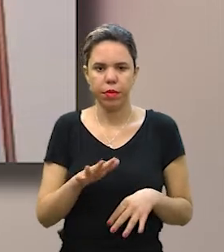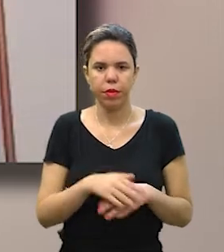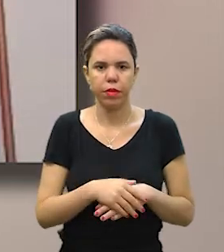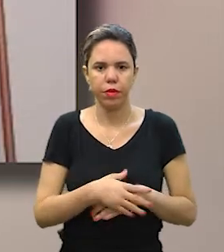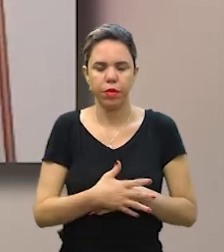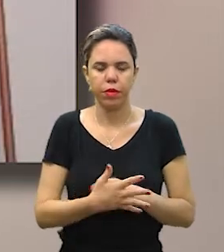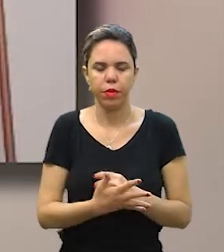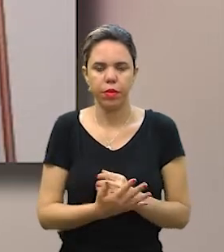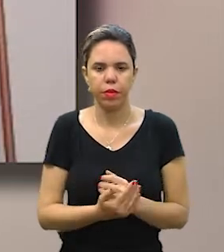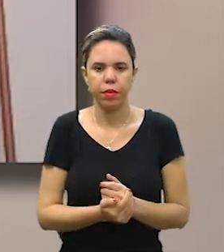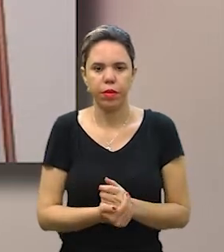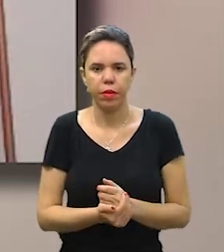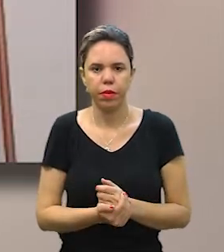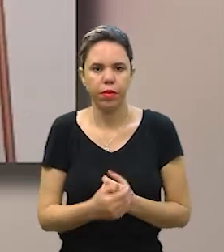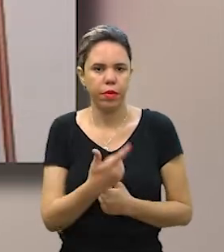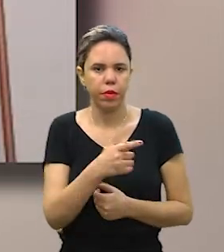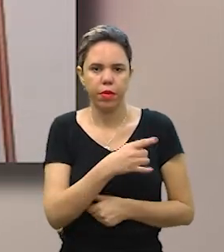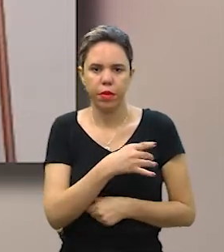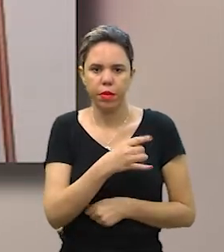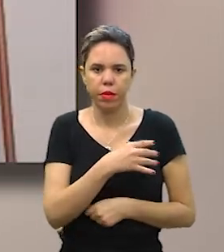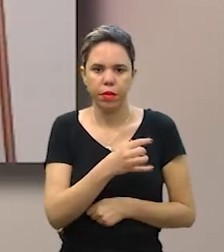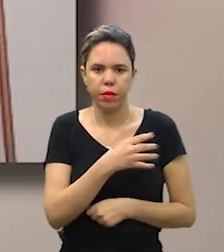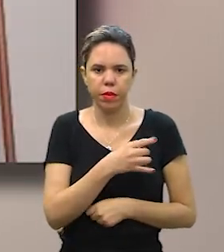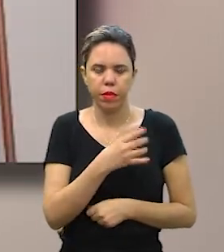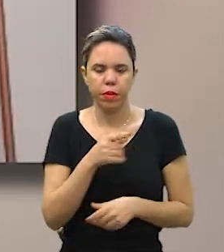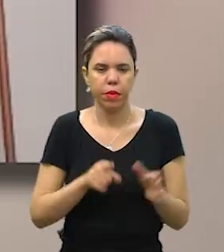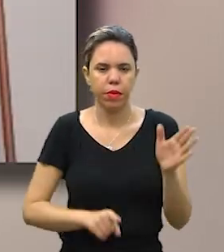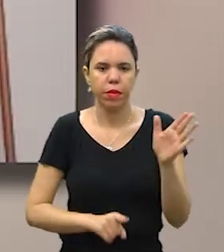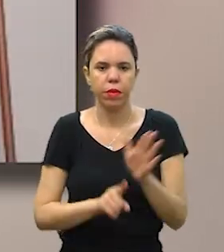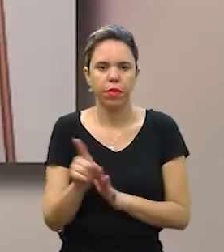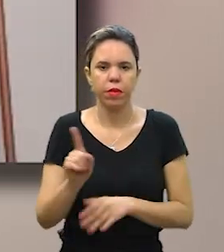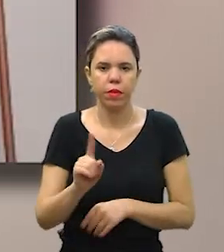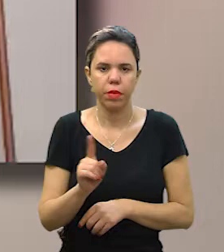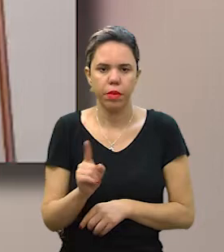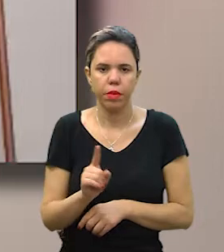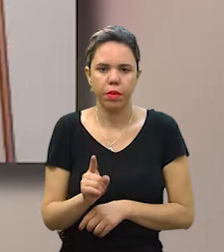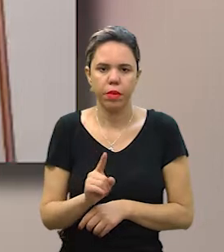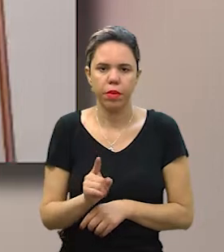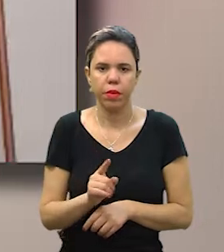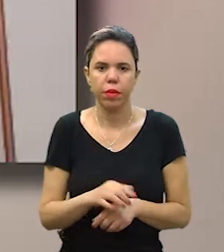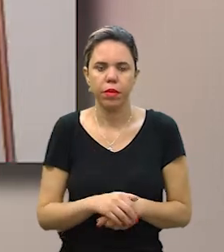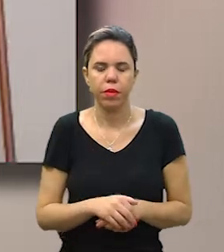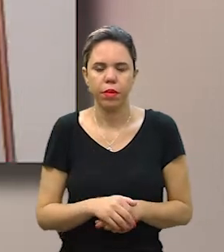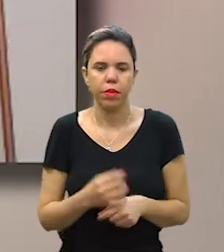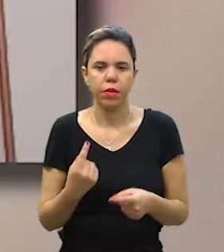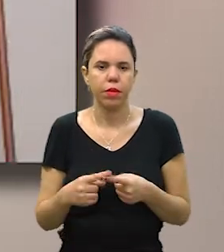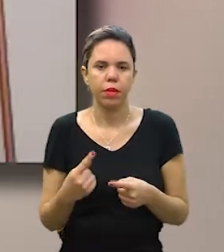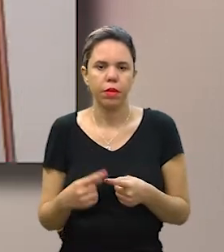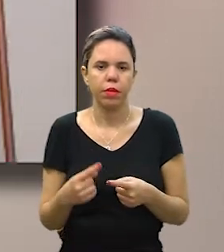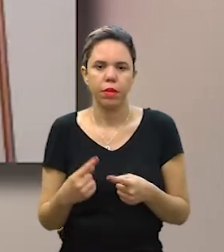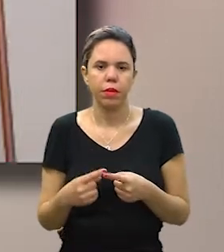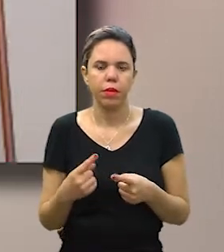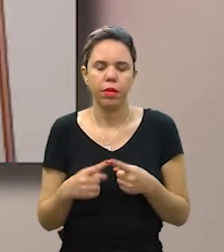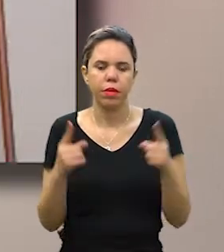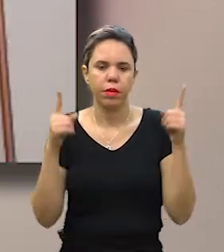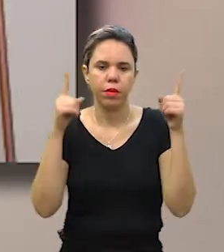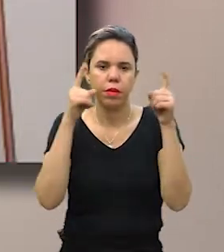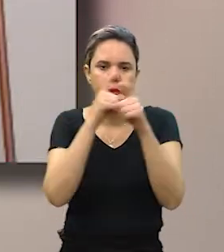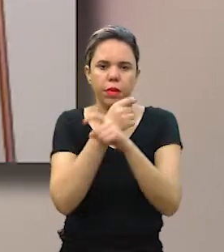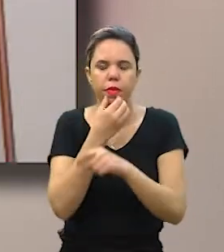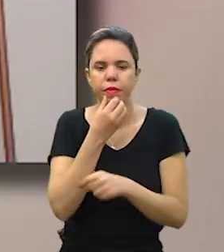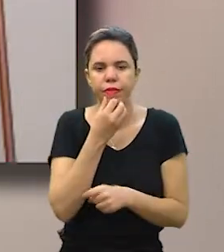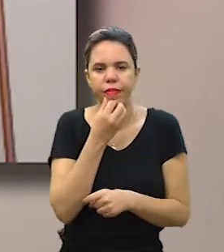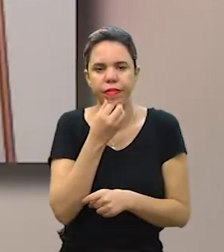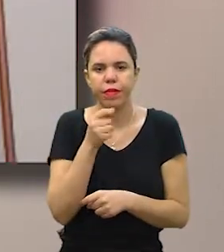geral, não tenham medo de perguntar, né? Porque é muito